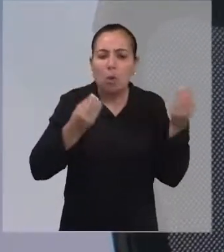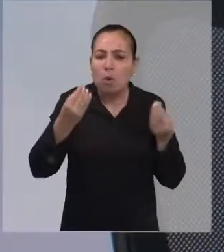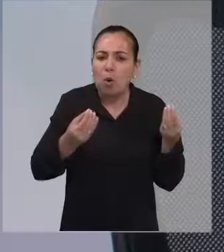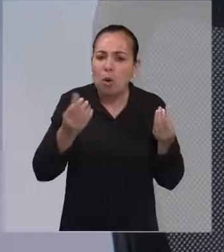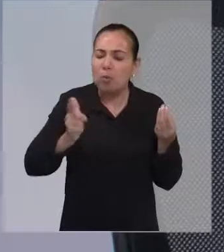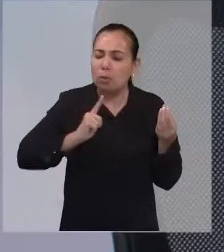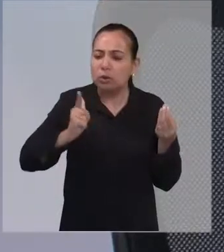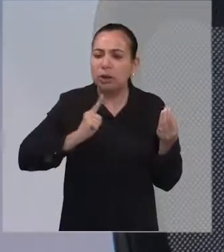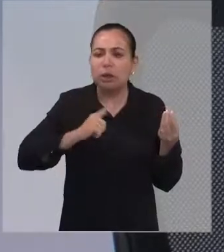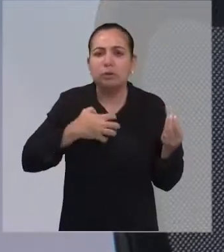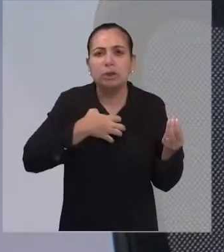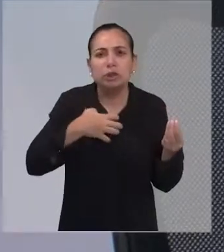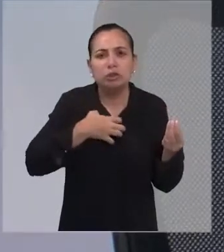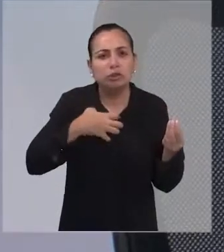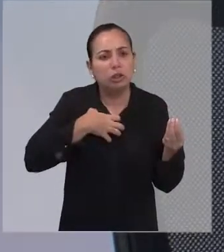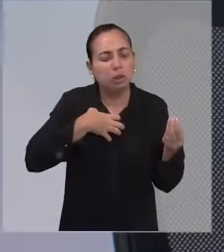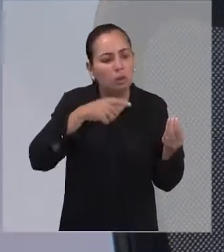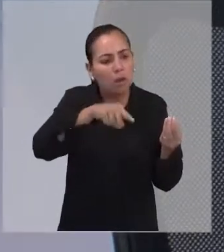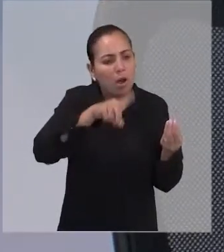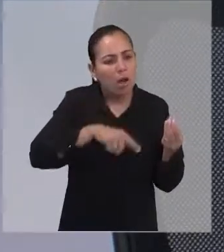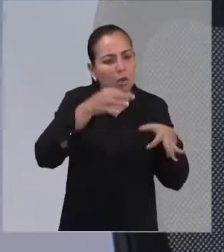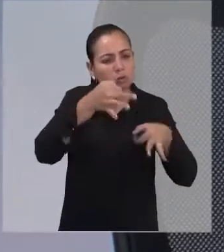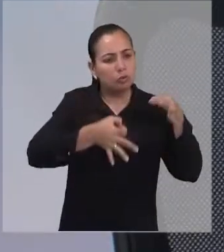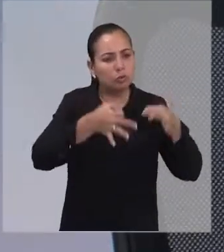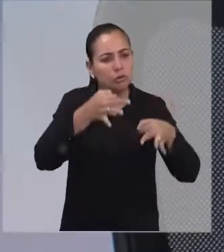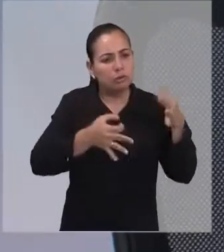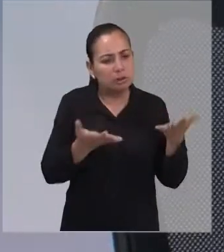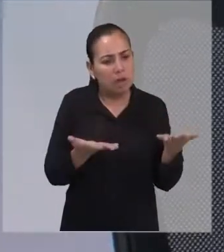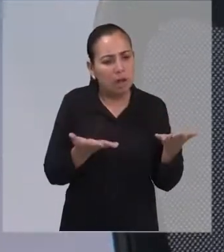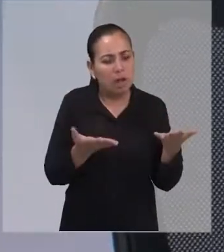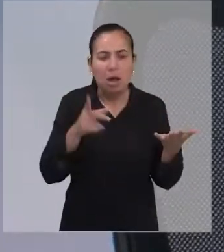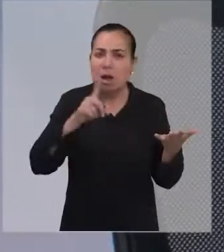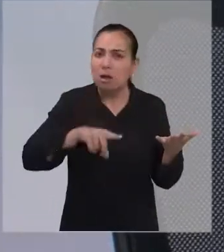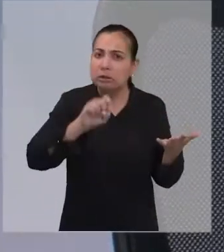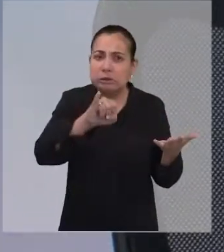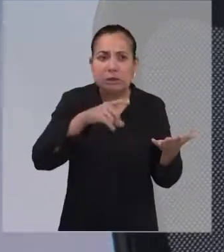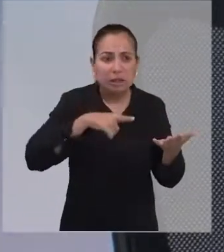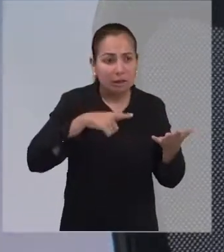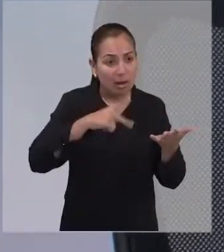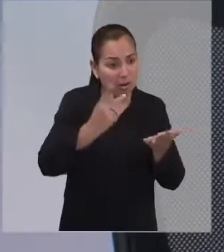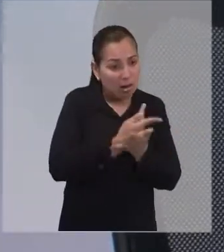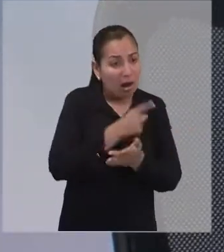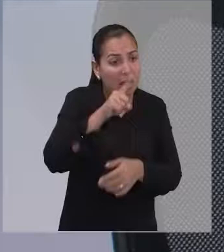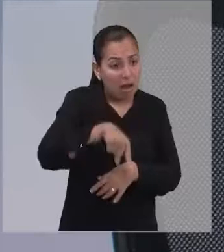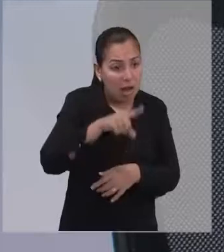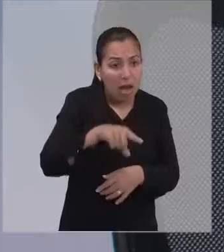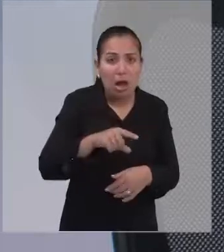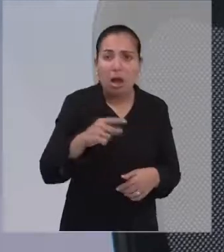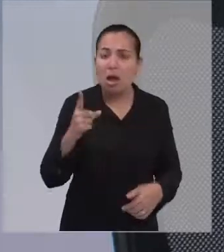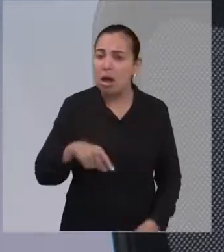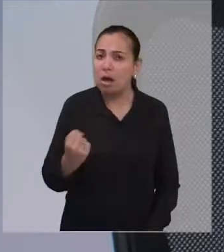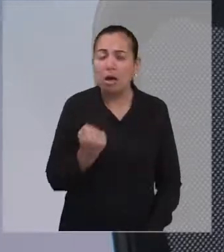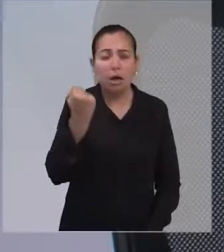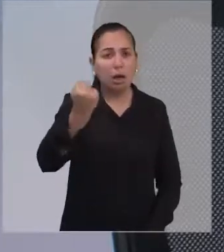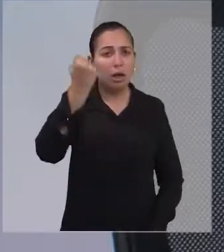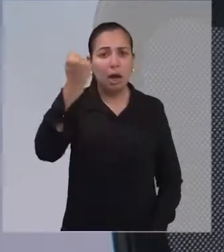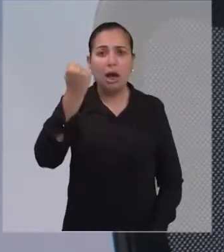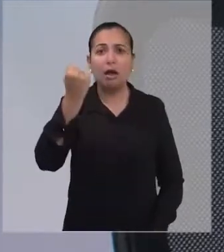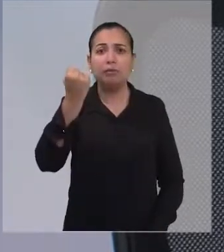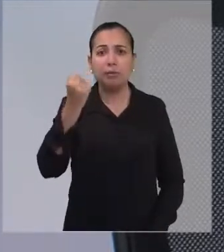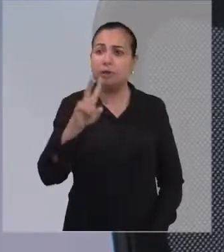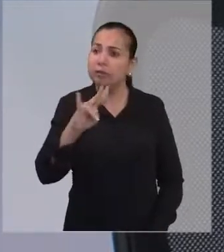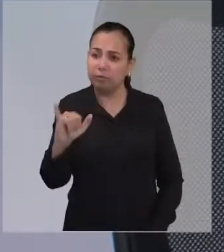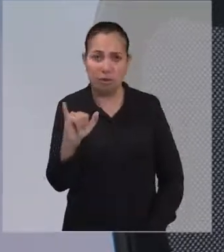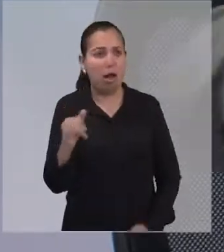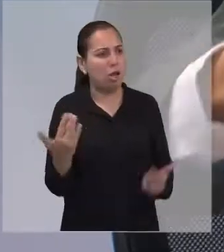alma contratual que é o judiciário. Quer dizer, é algo extremamente grave, gravíssimo, né? Que é uma desconfiança